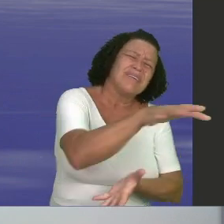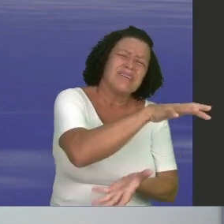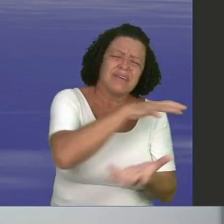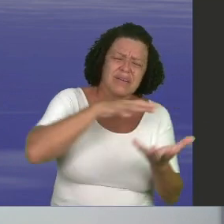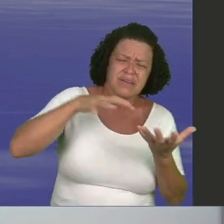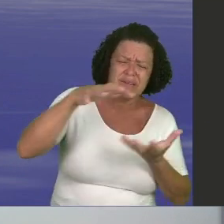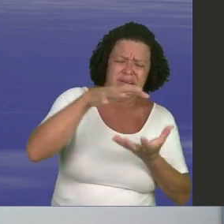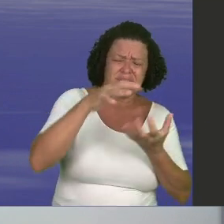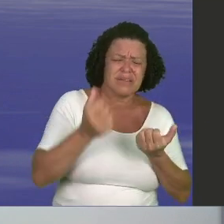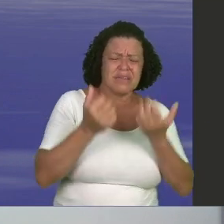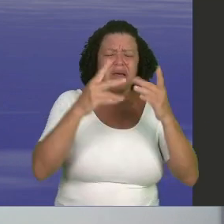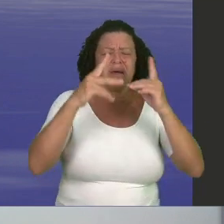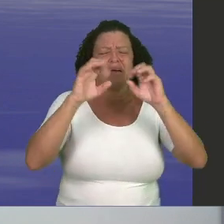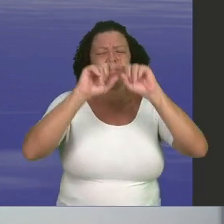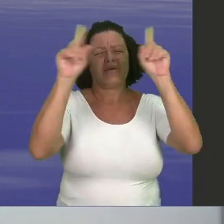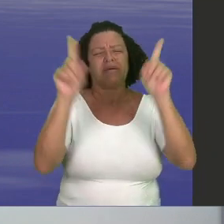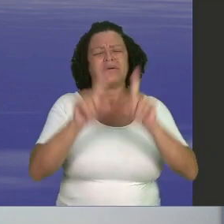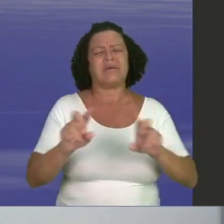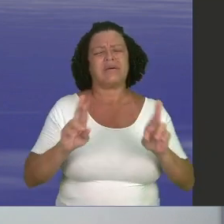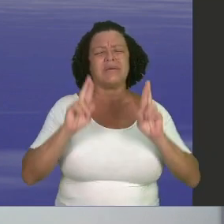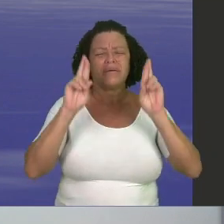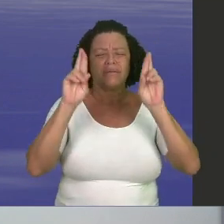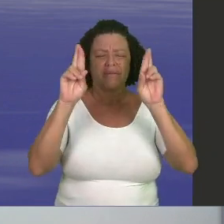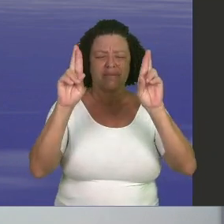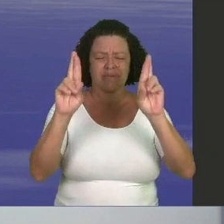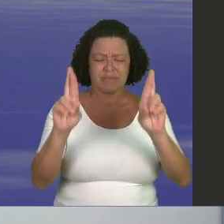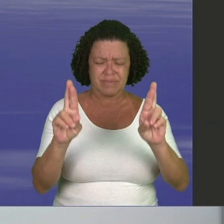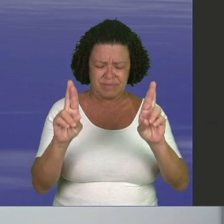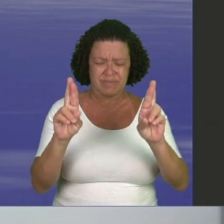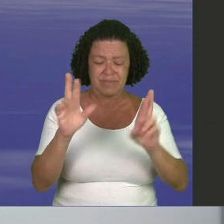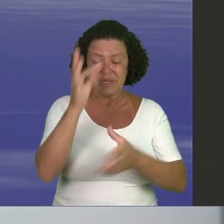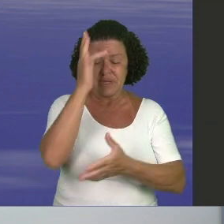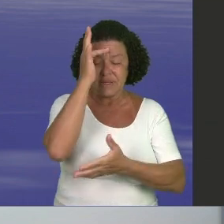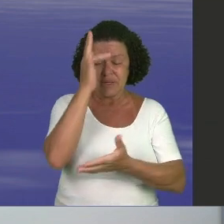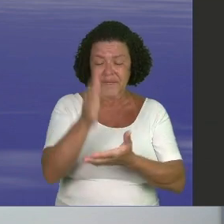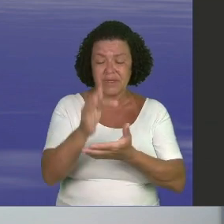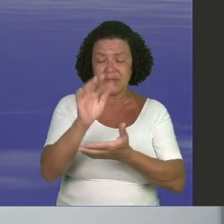a paz, a esperança e a fé.